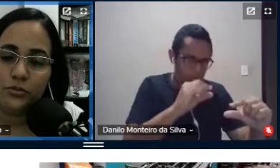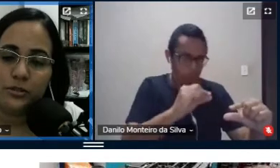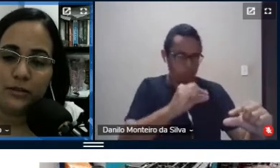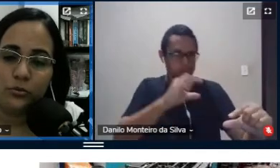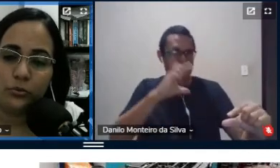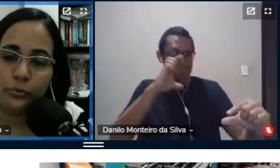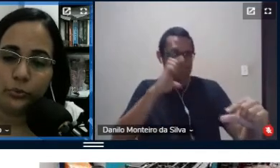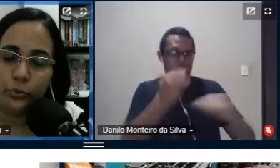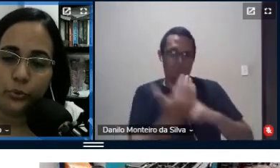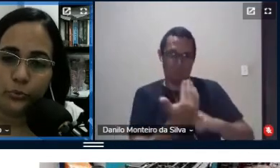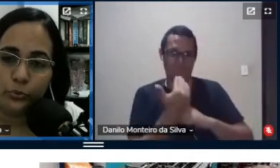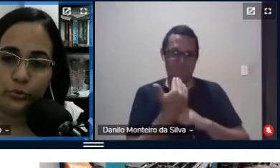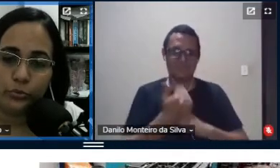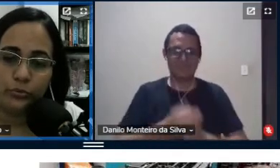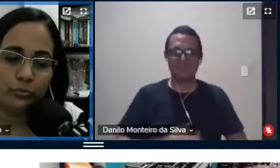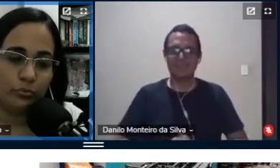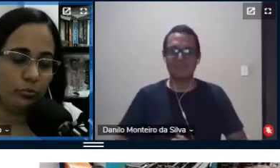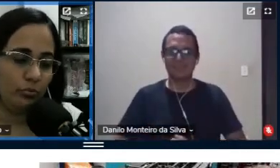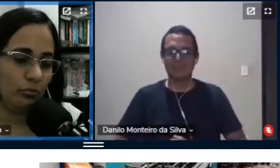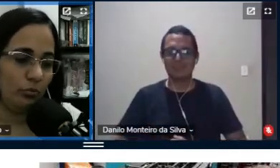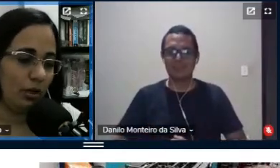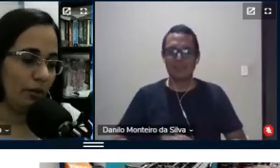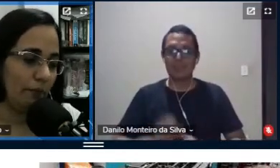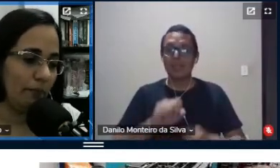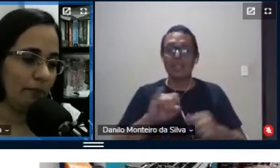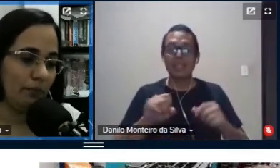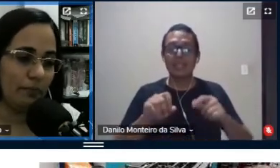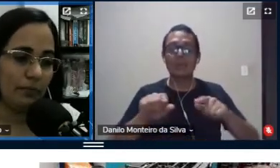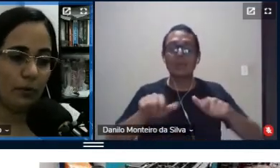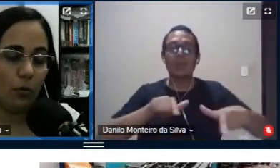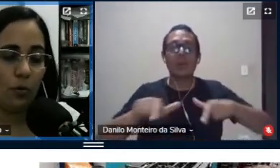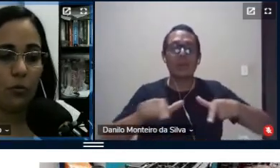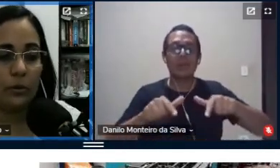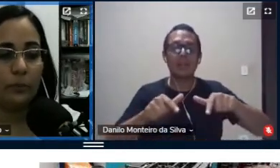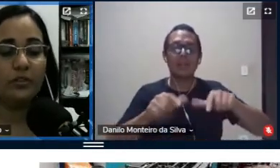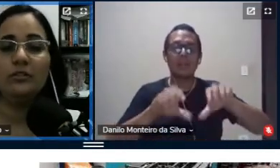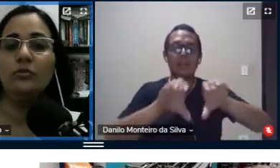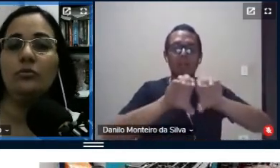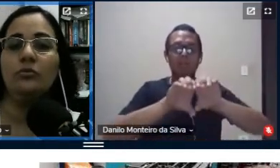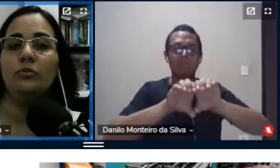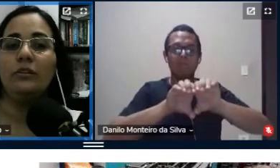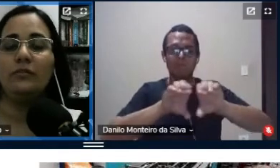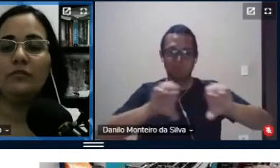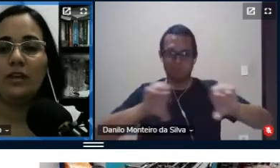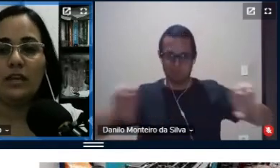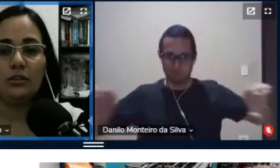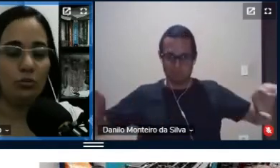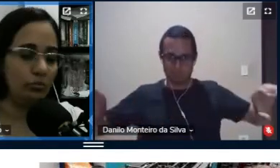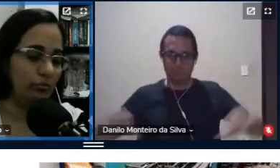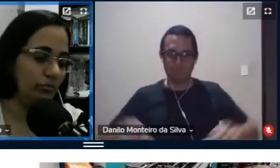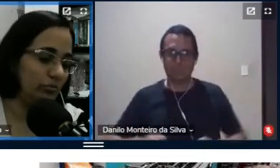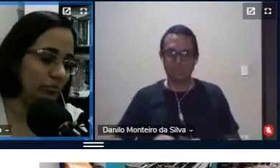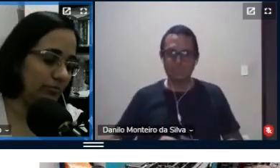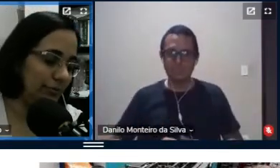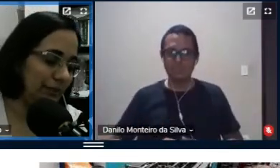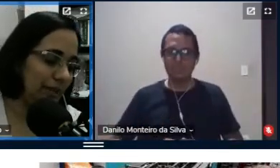Quando eu estou trabalhando com tubos, né? Ou que eu preciso ver o